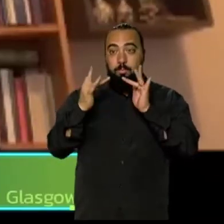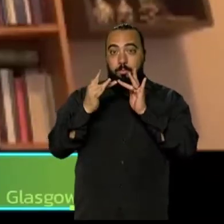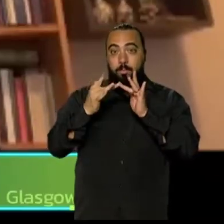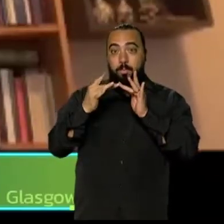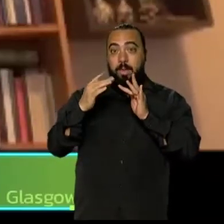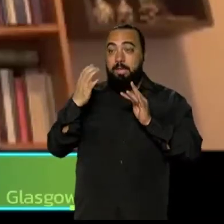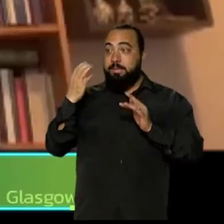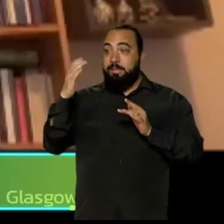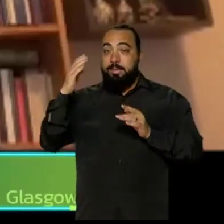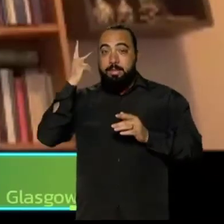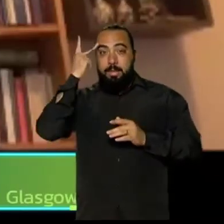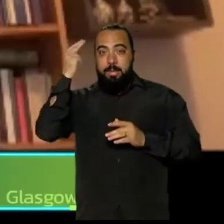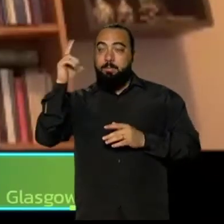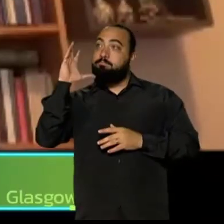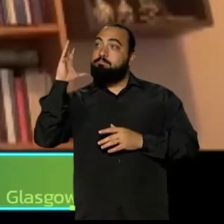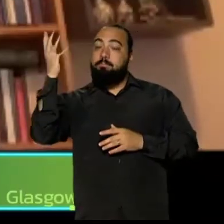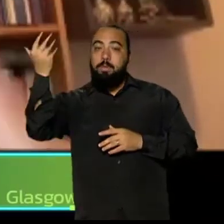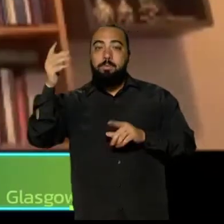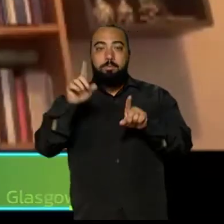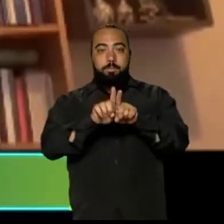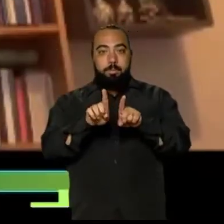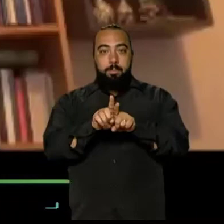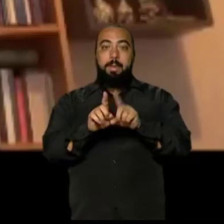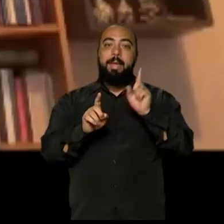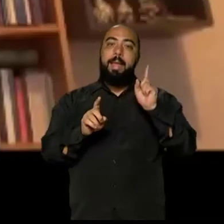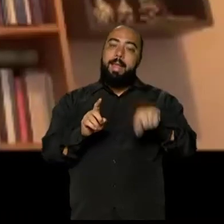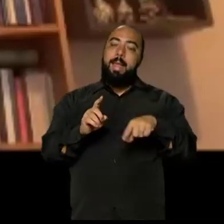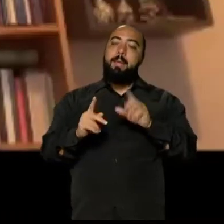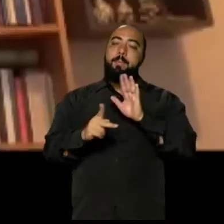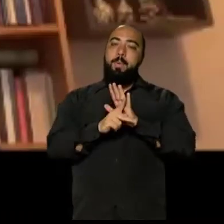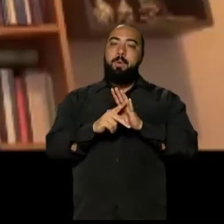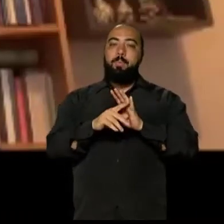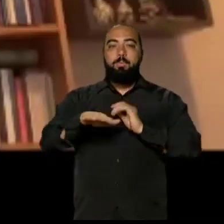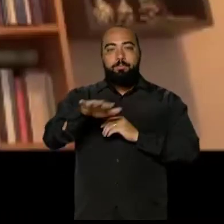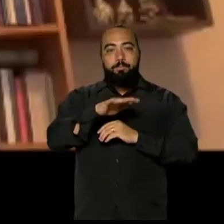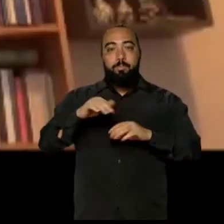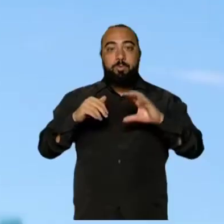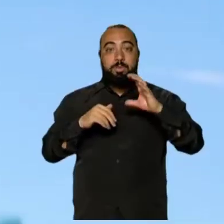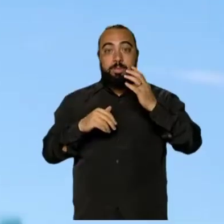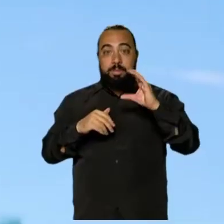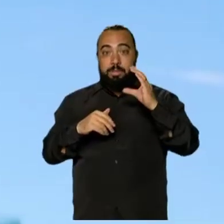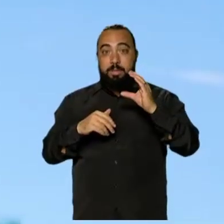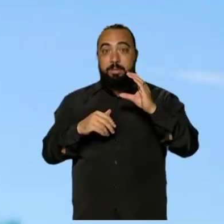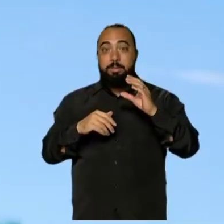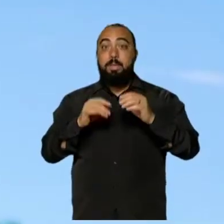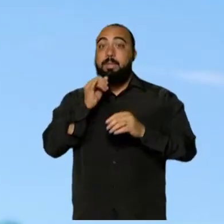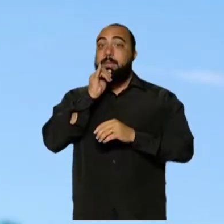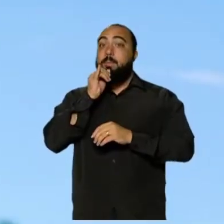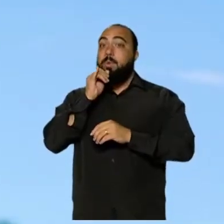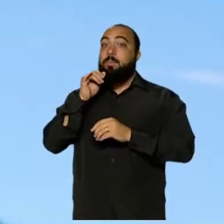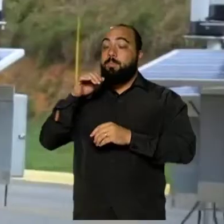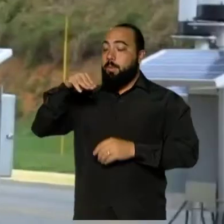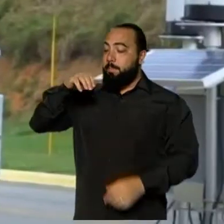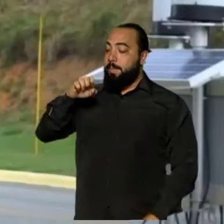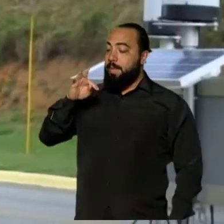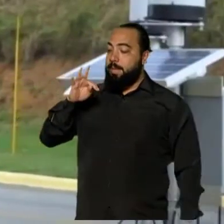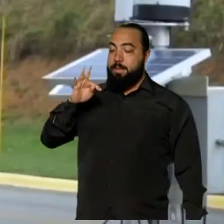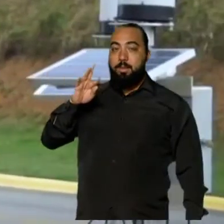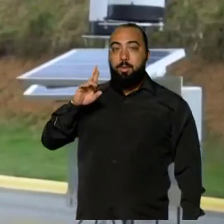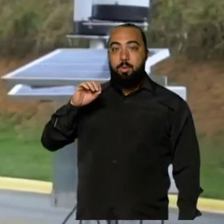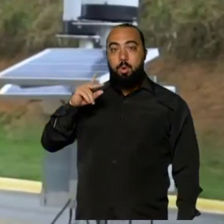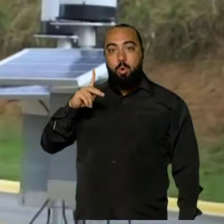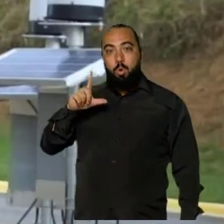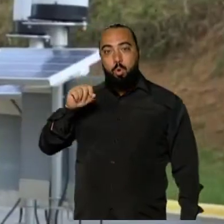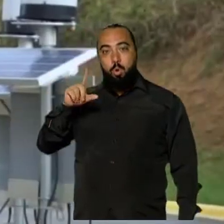ciências naturais ou ciências da natureza, como, por exemplo, a meteorologia e a hidrologia, com a